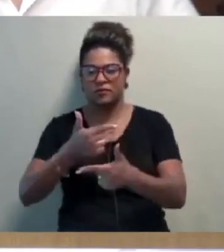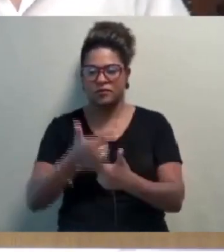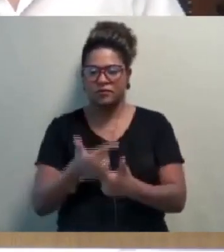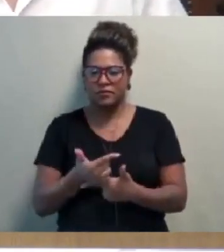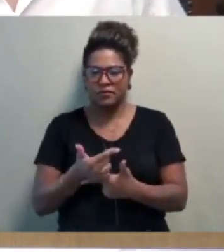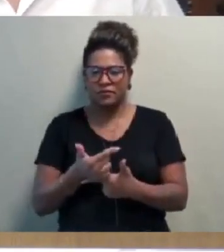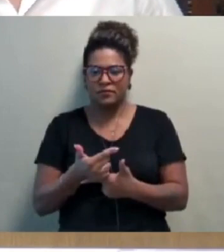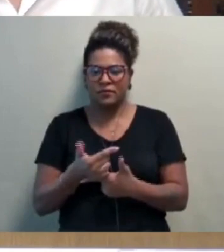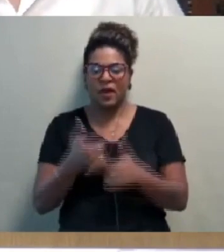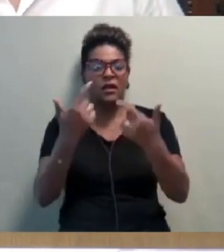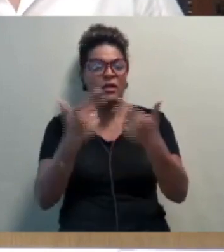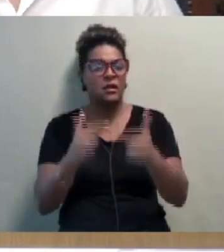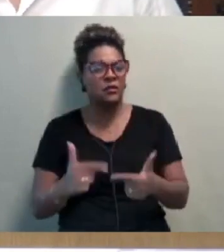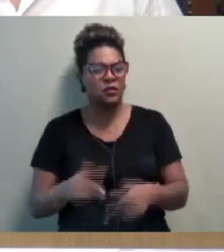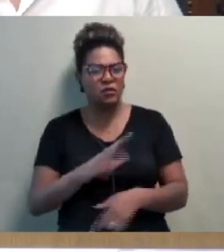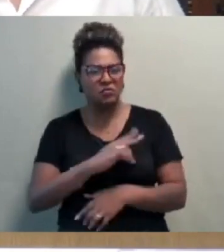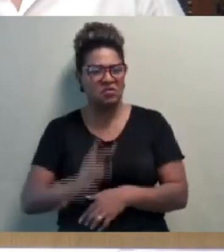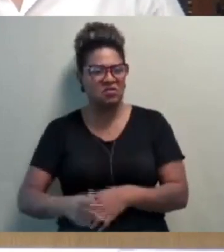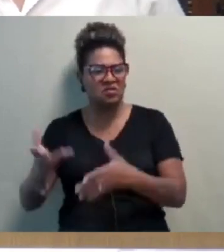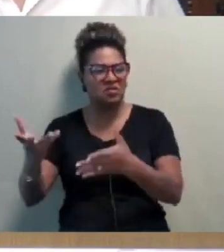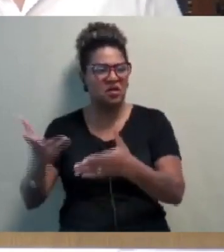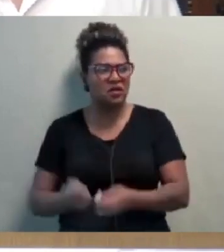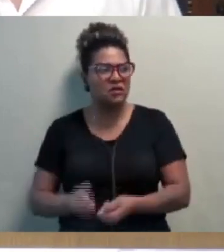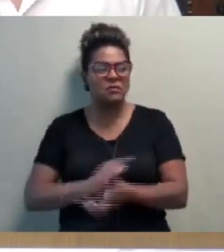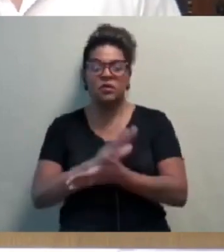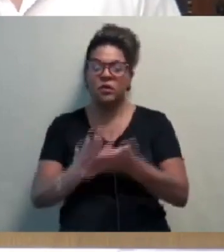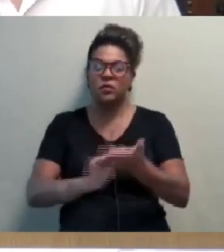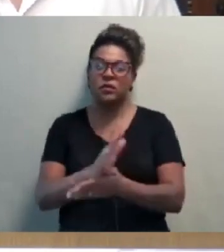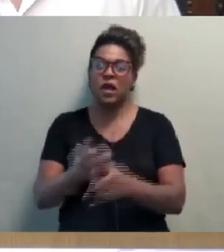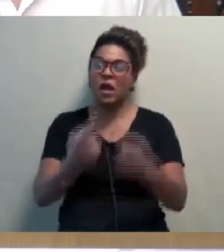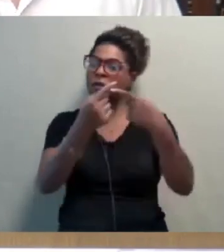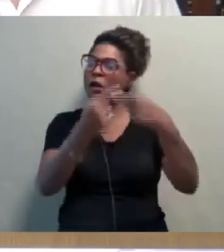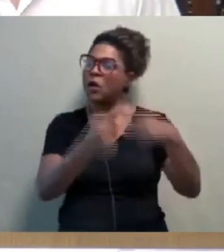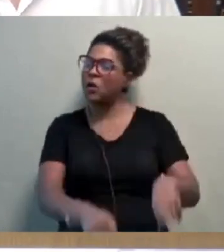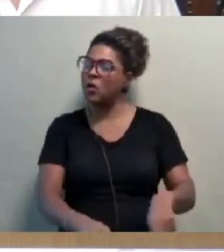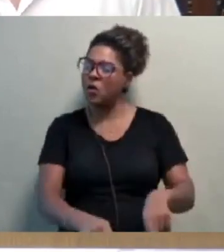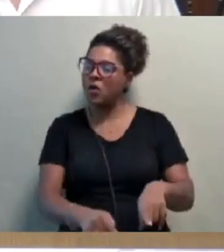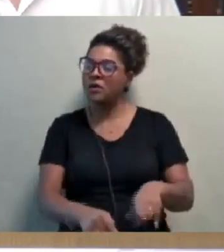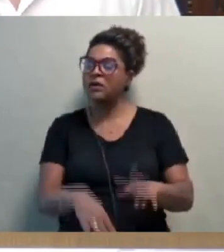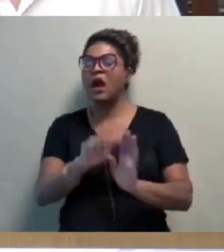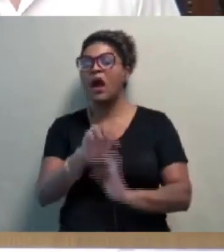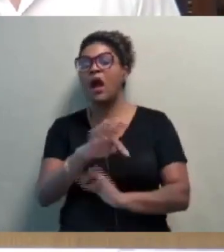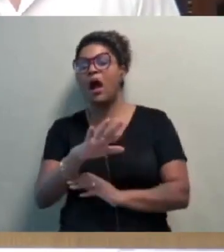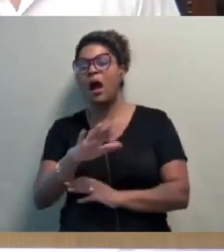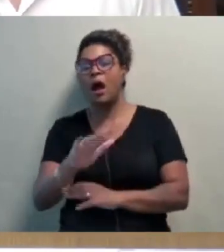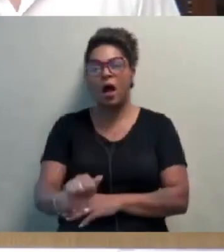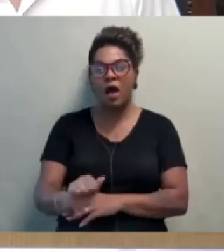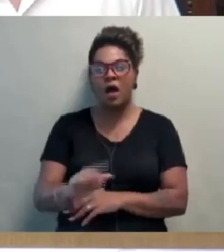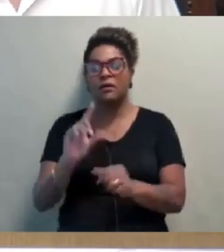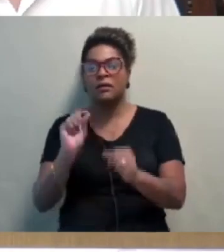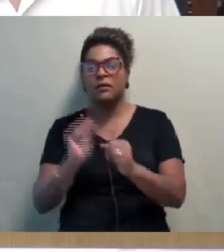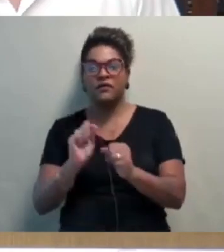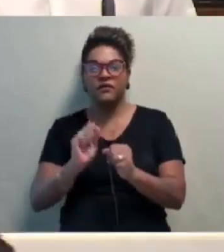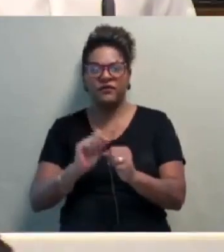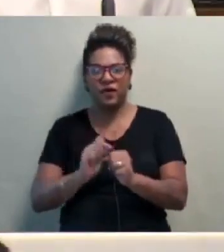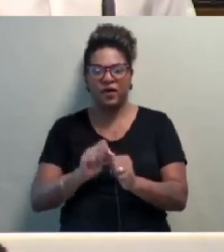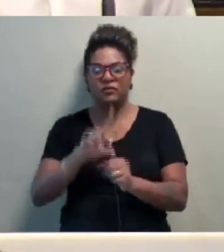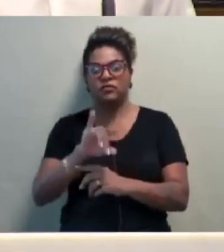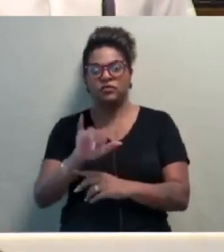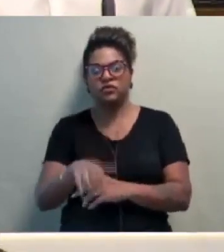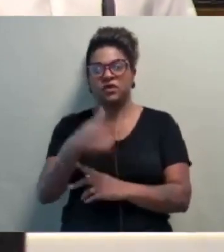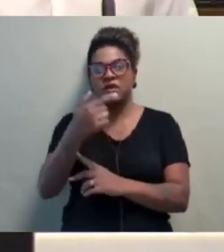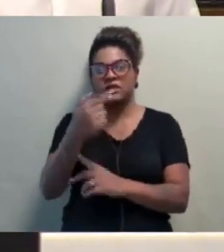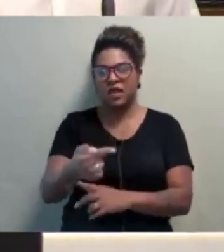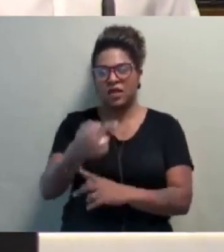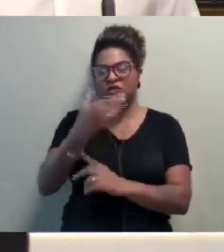essa presidência recebido impugnação da ata da 105ª reunião ordinária, realizada em 7 de dezembro de 2023, eu comunico